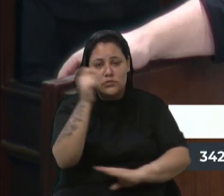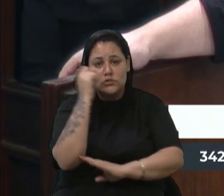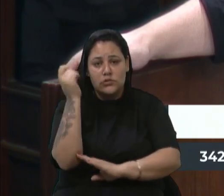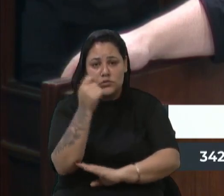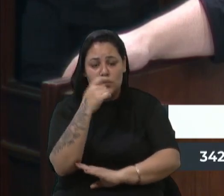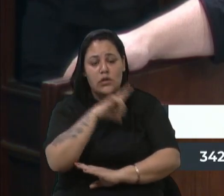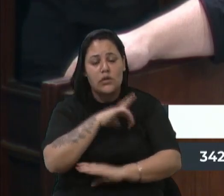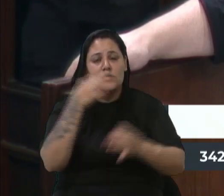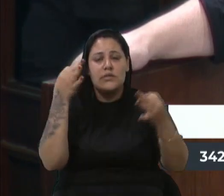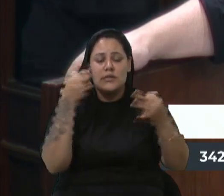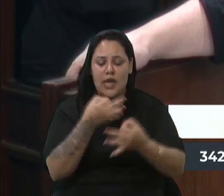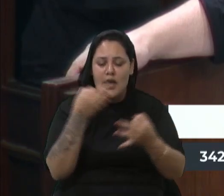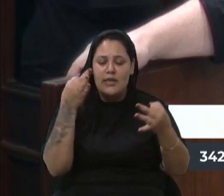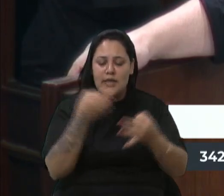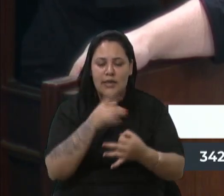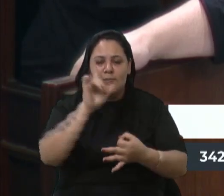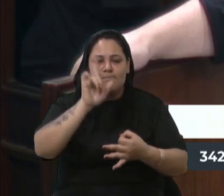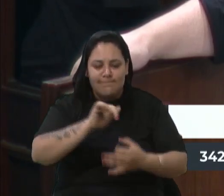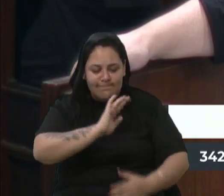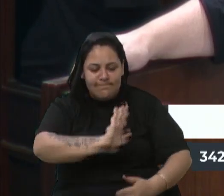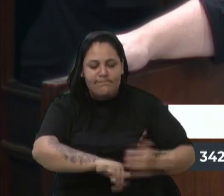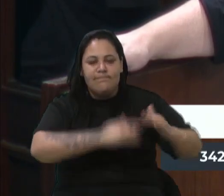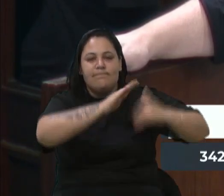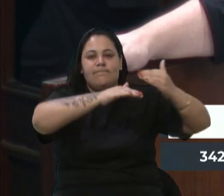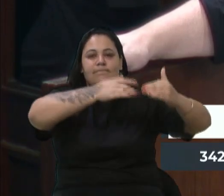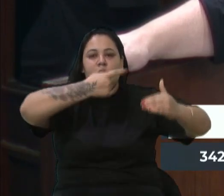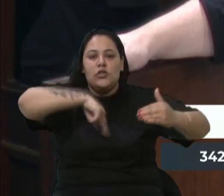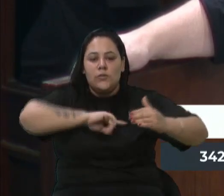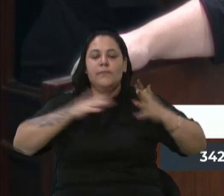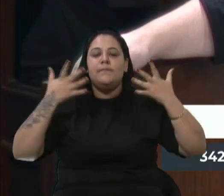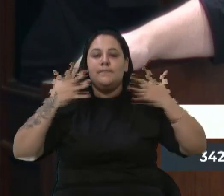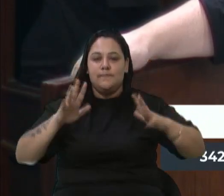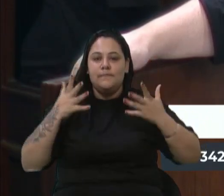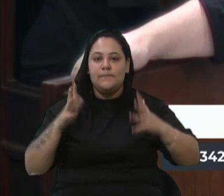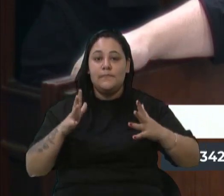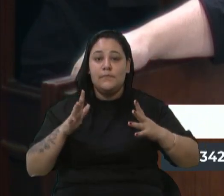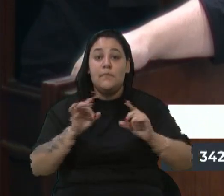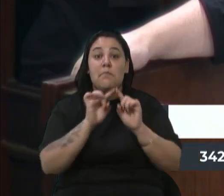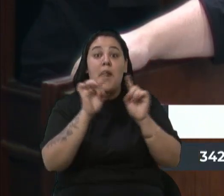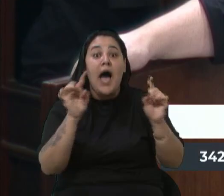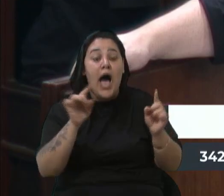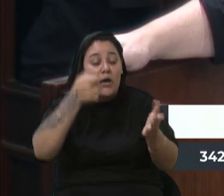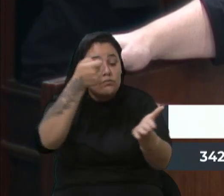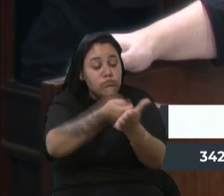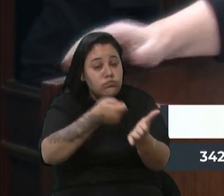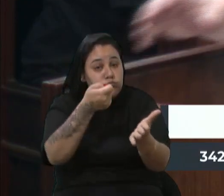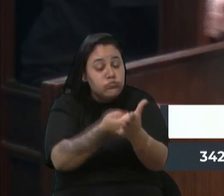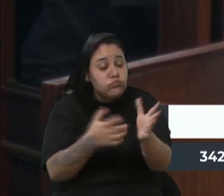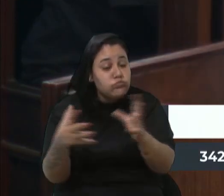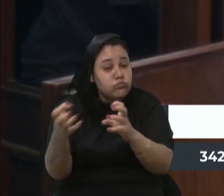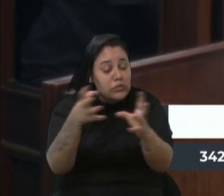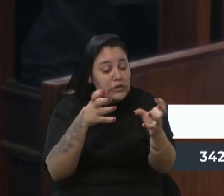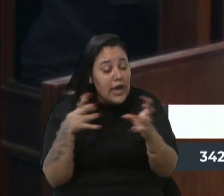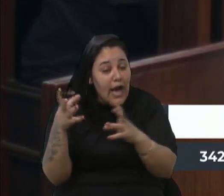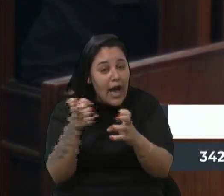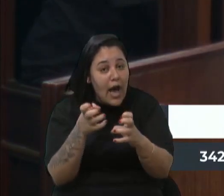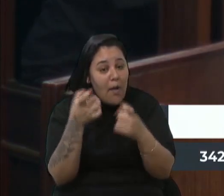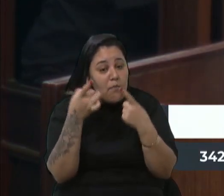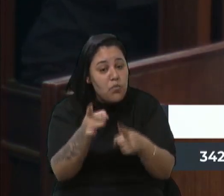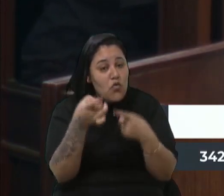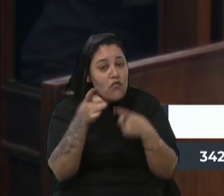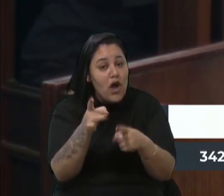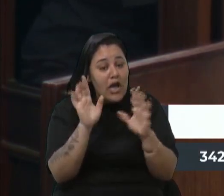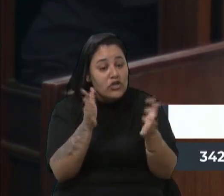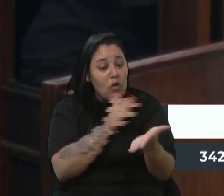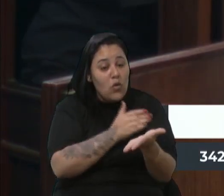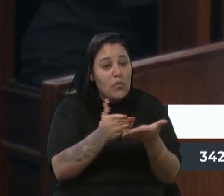com certeza é um avanço e a gente parabeniza por isso. Mas vamos brigar sempre nesta provocação já de